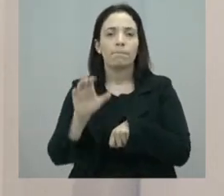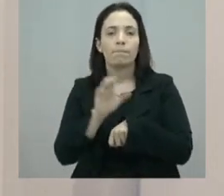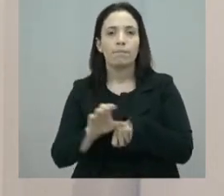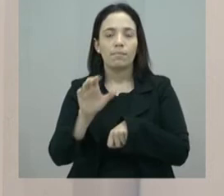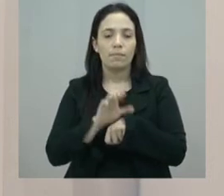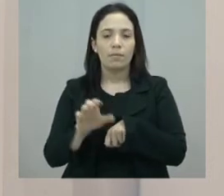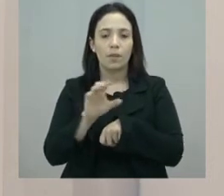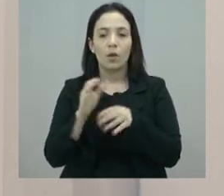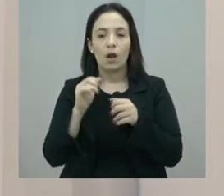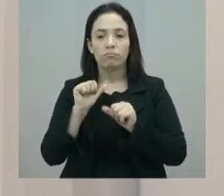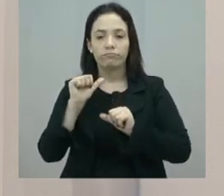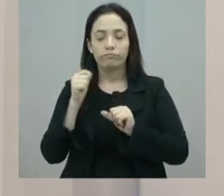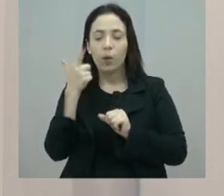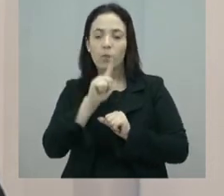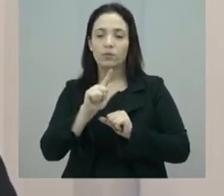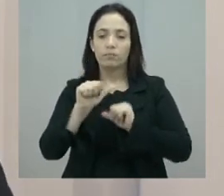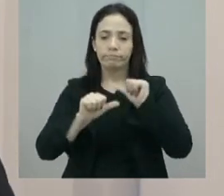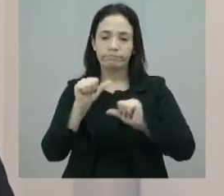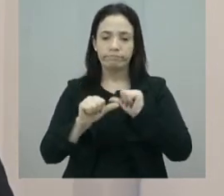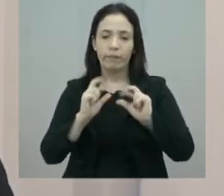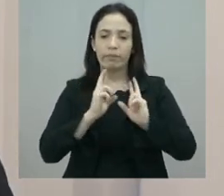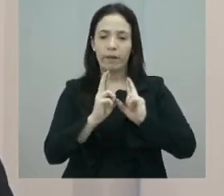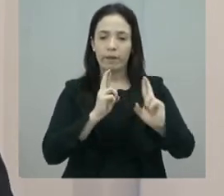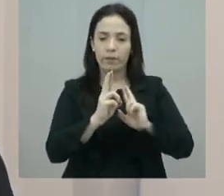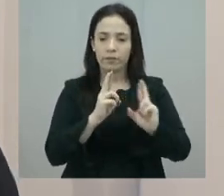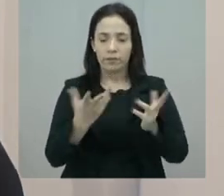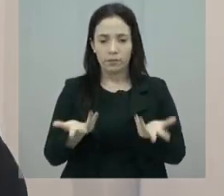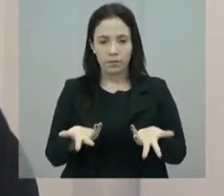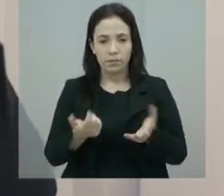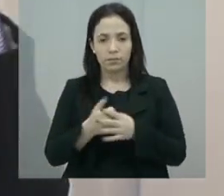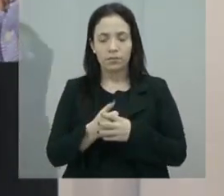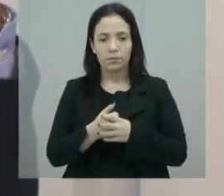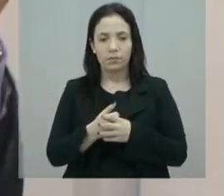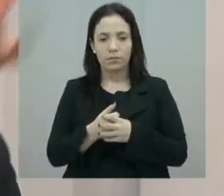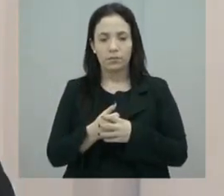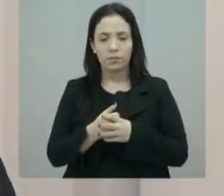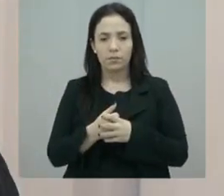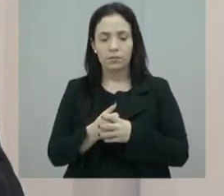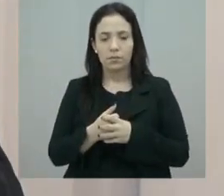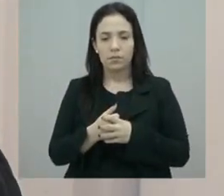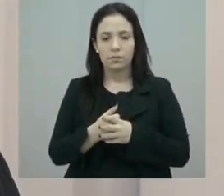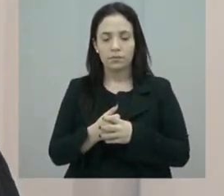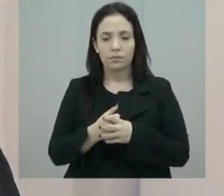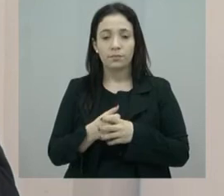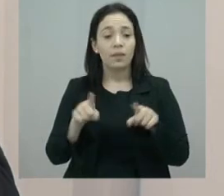entrevistador forense. Isso, além do que a estrutura